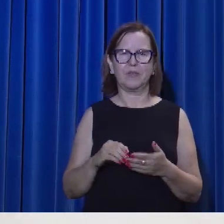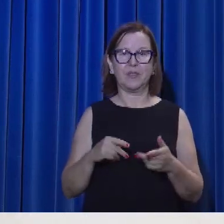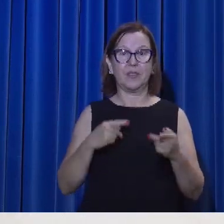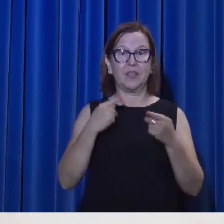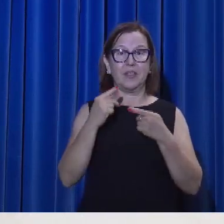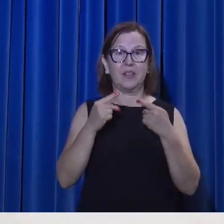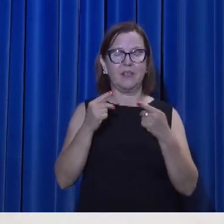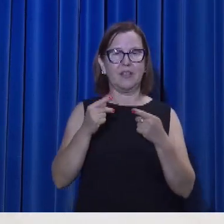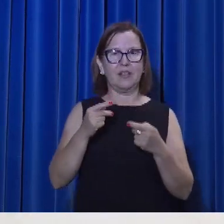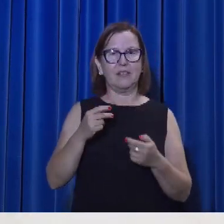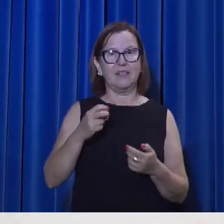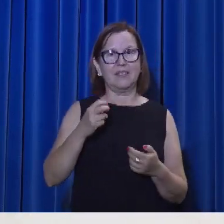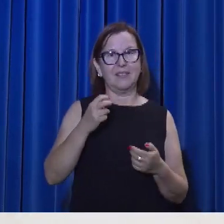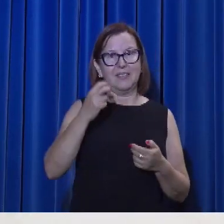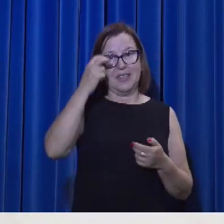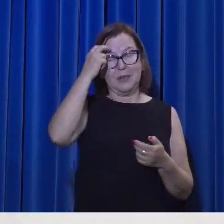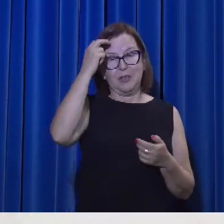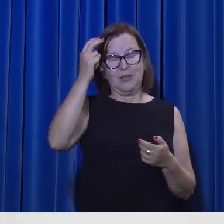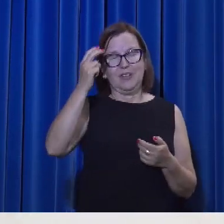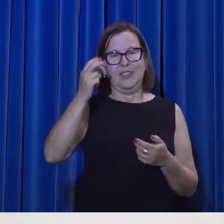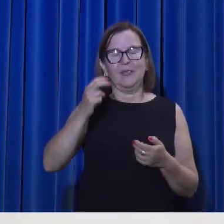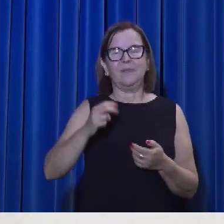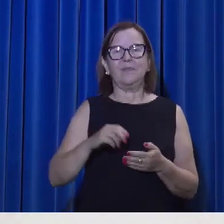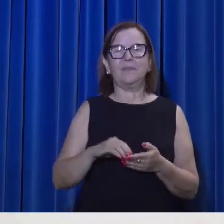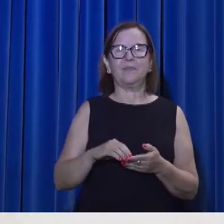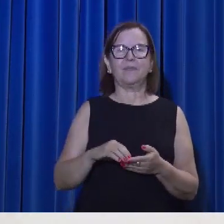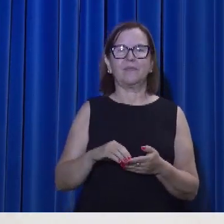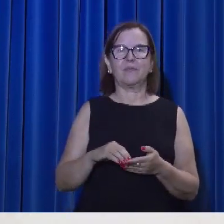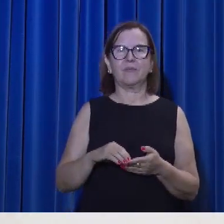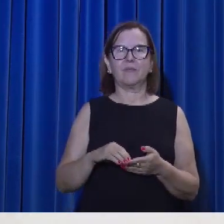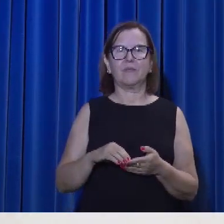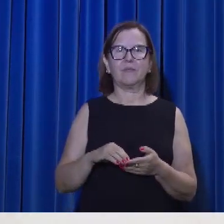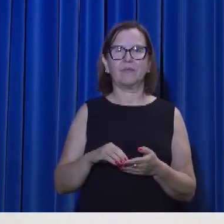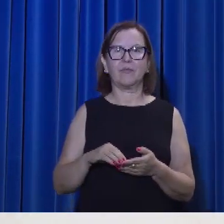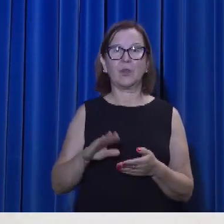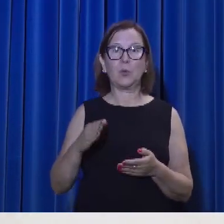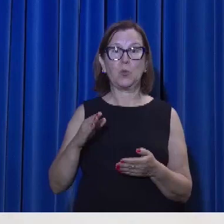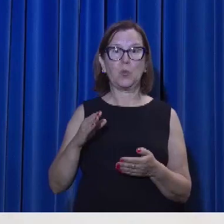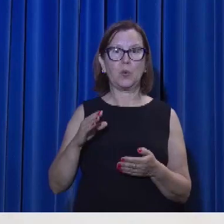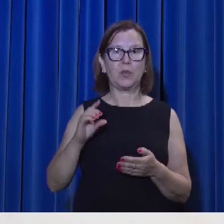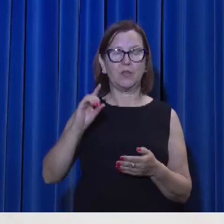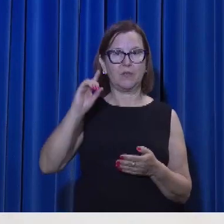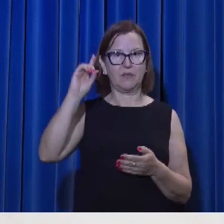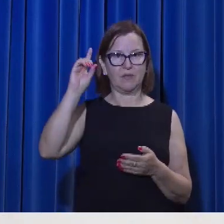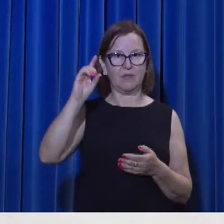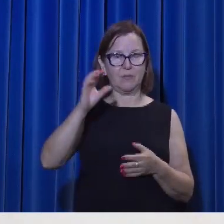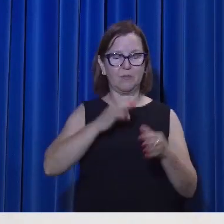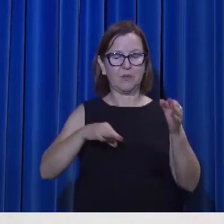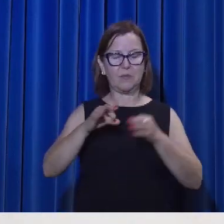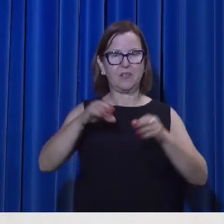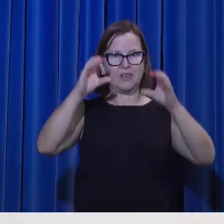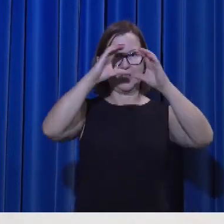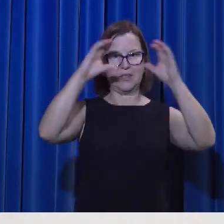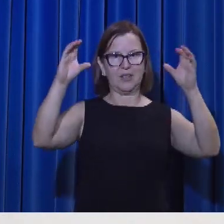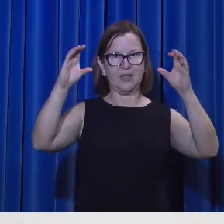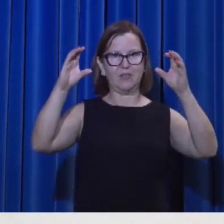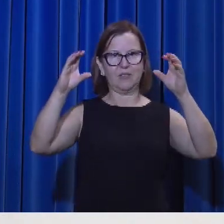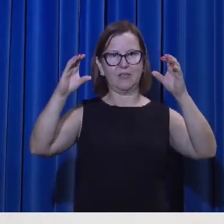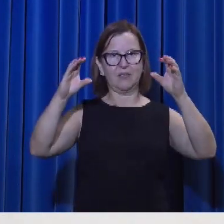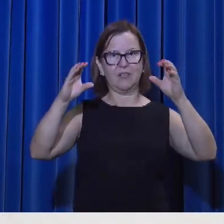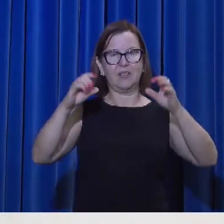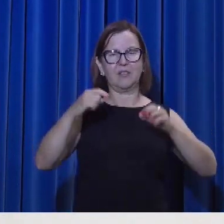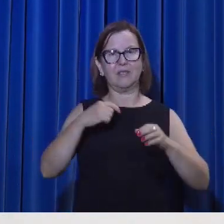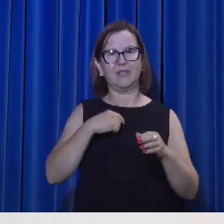a sabedoria está dizendo. Quando ele preparava os céus, aí estava eu. Quando